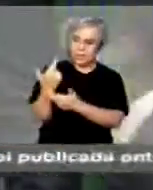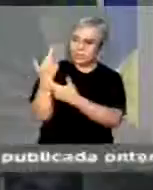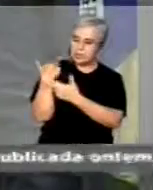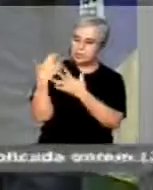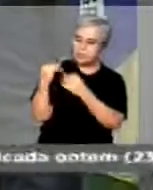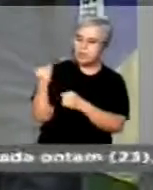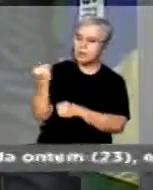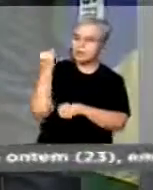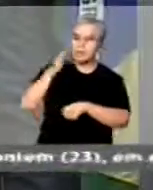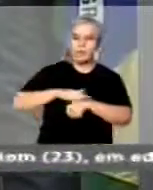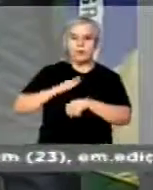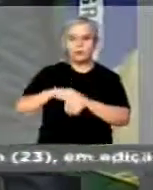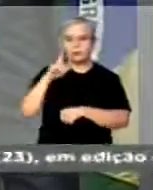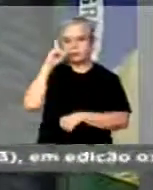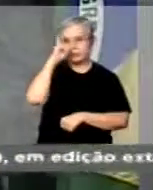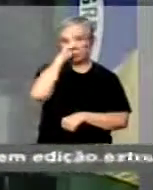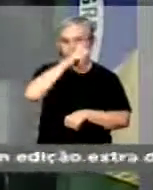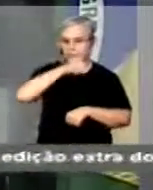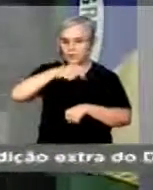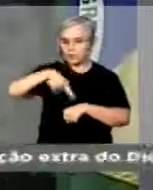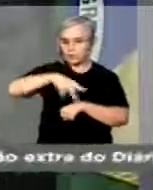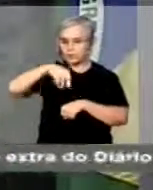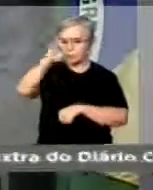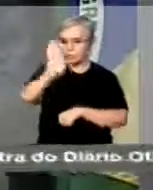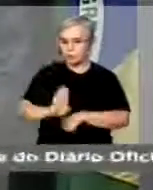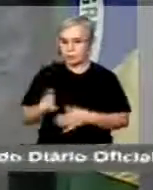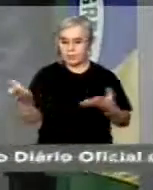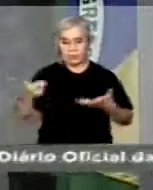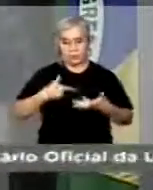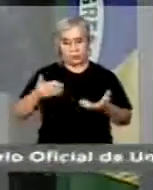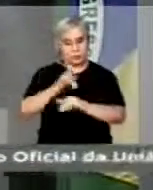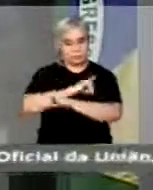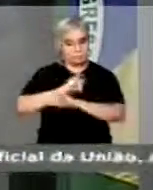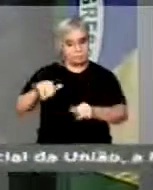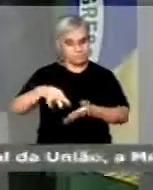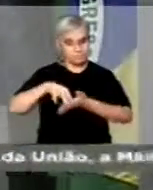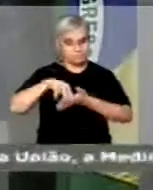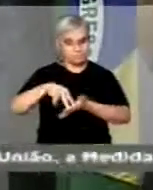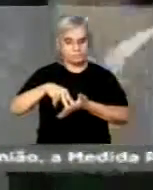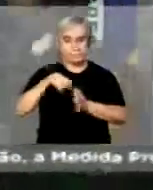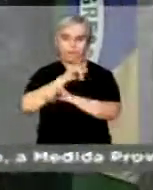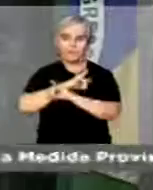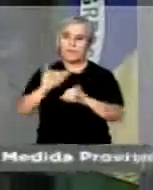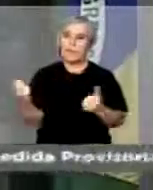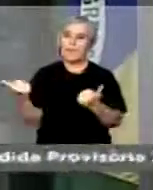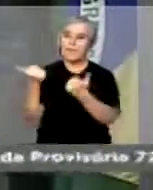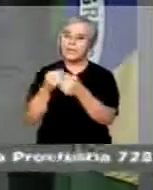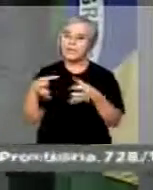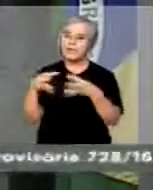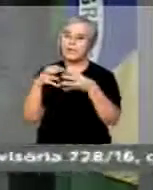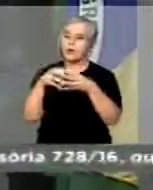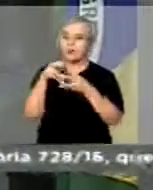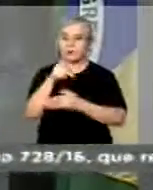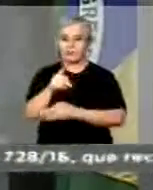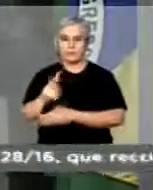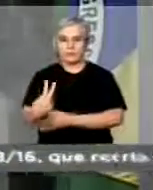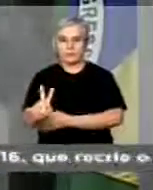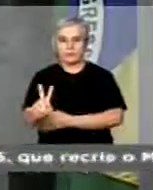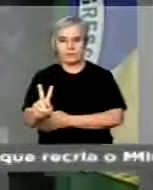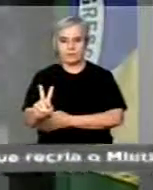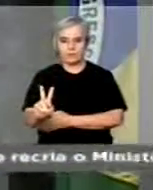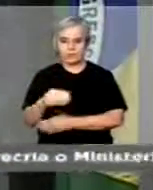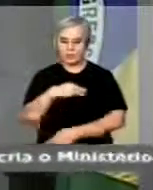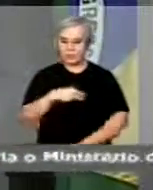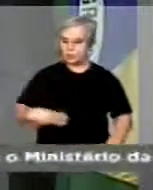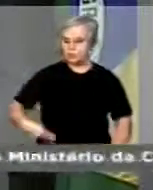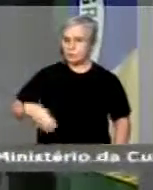momento delicado do Brasil. Venho a essa tribuna para dizer, em nome da bancada do Partido Verde, que o